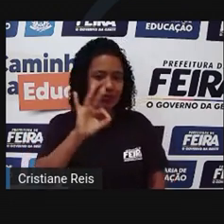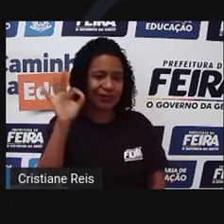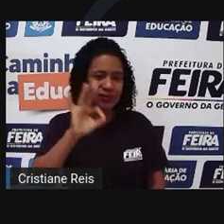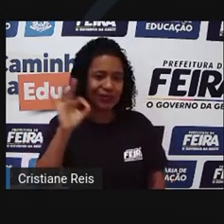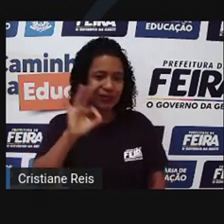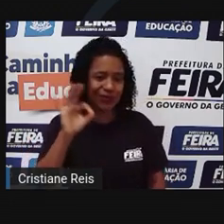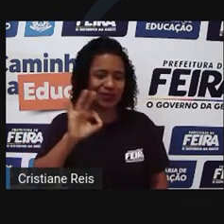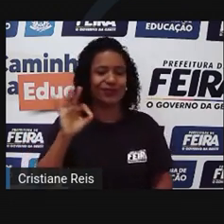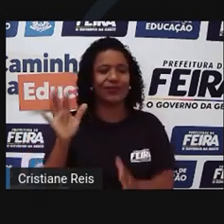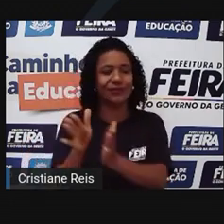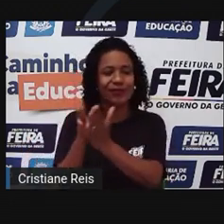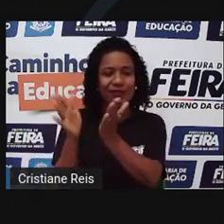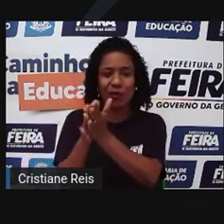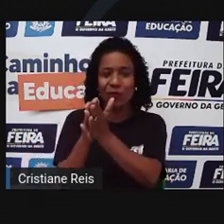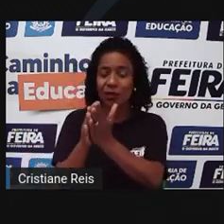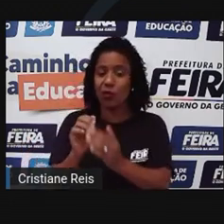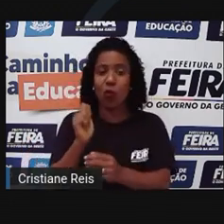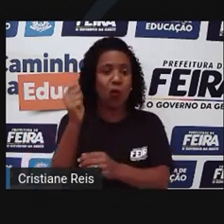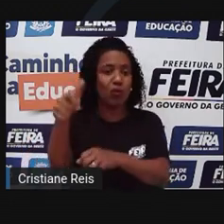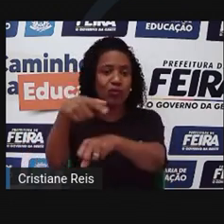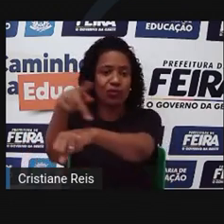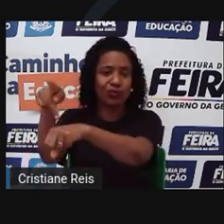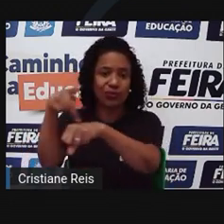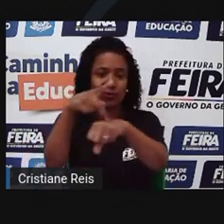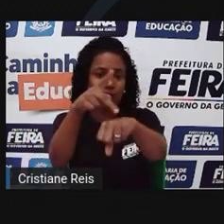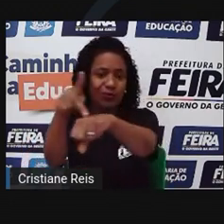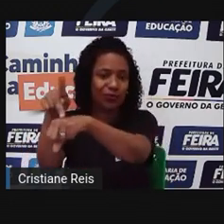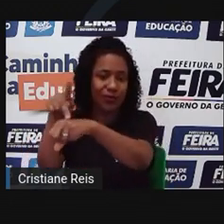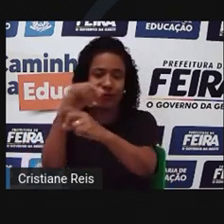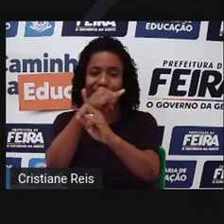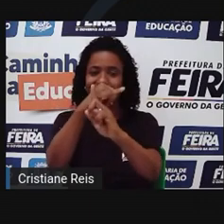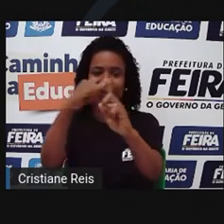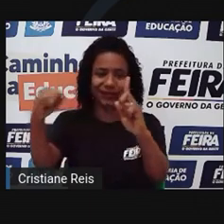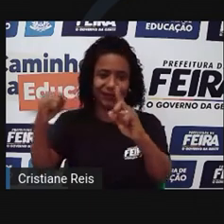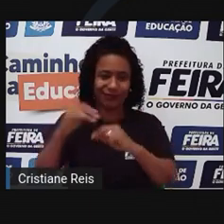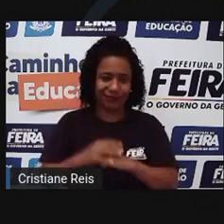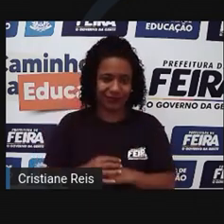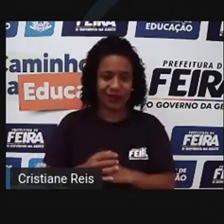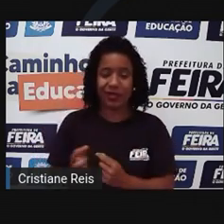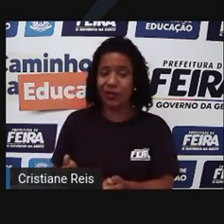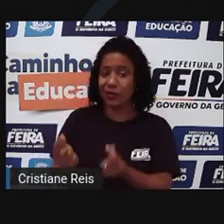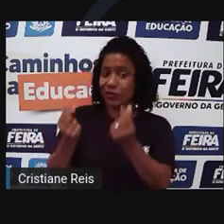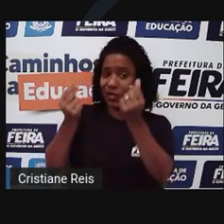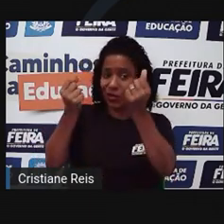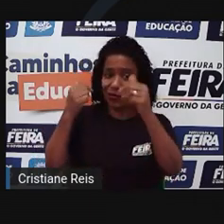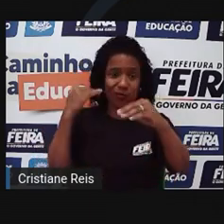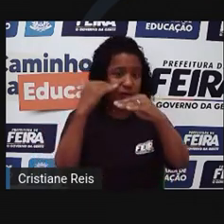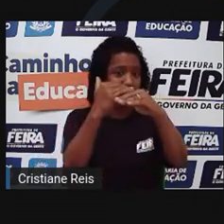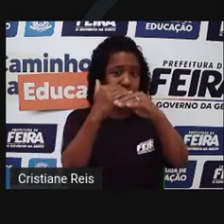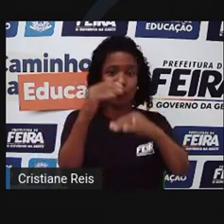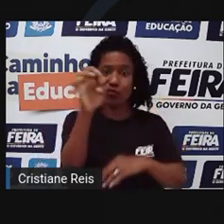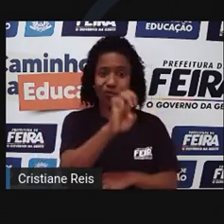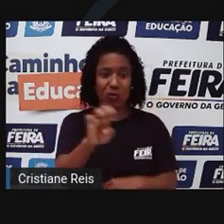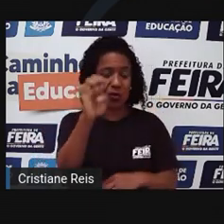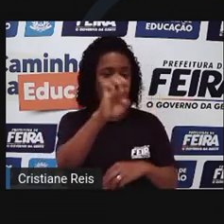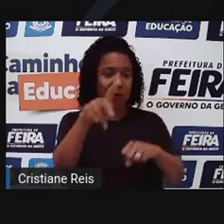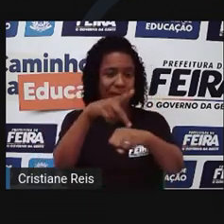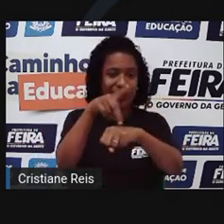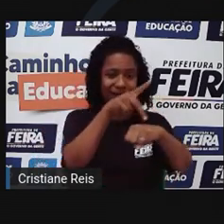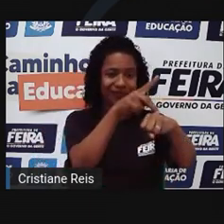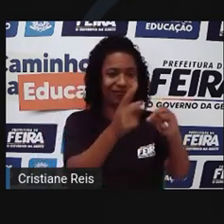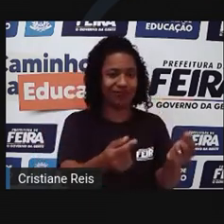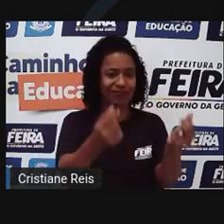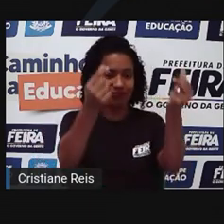pobre de países da Europa, da OCDE, ao passo que os mais ricos ganham a mesma coisa. Então,